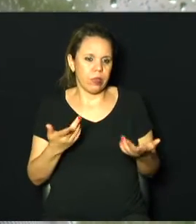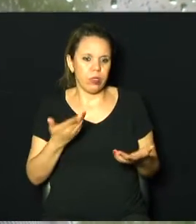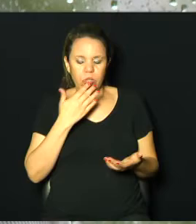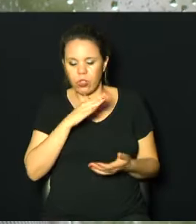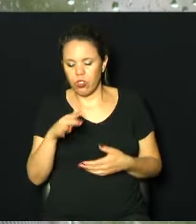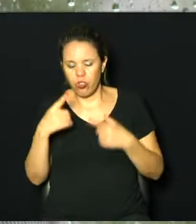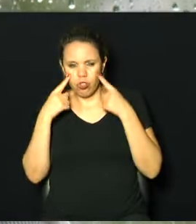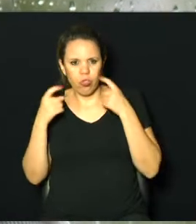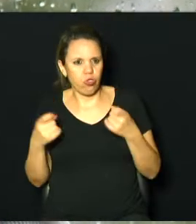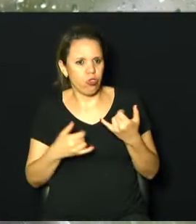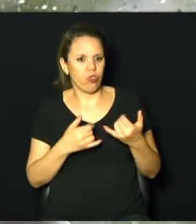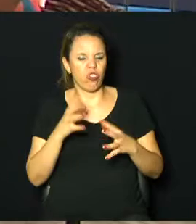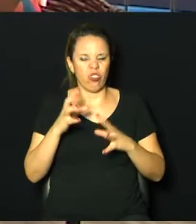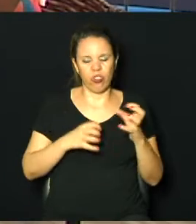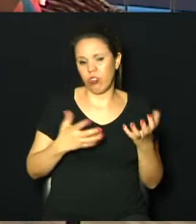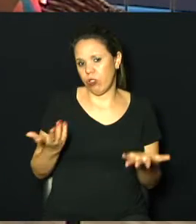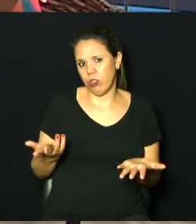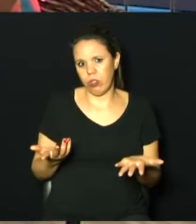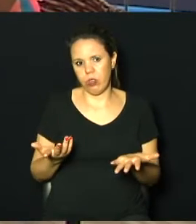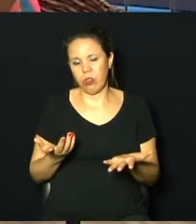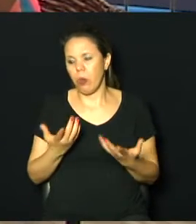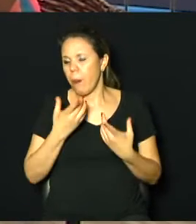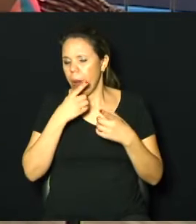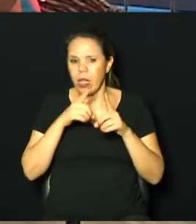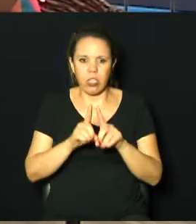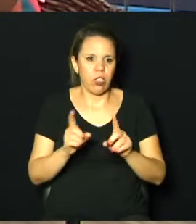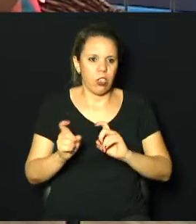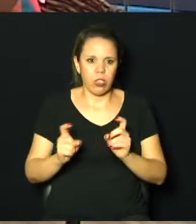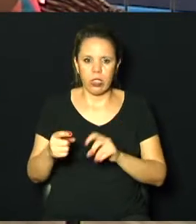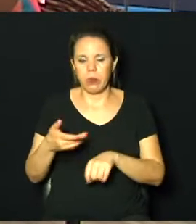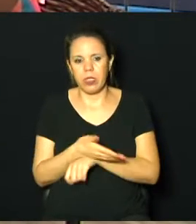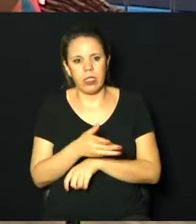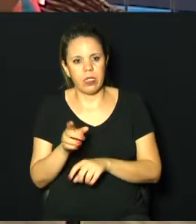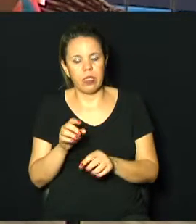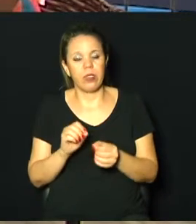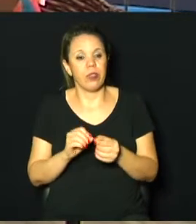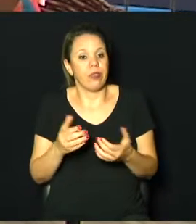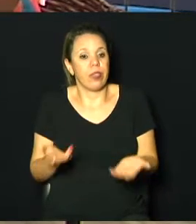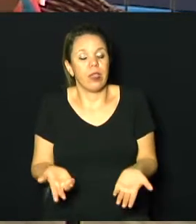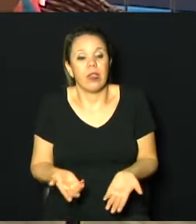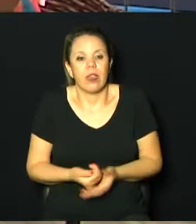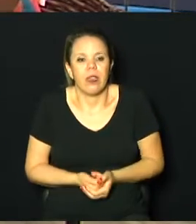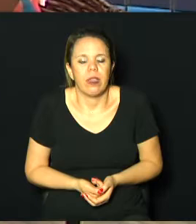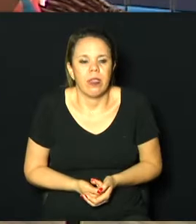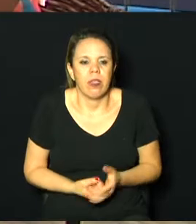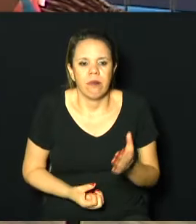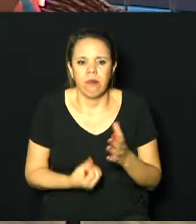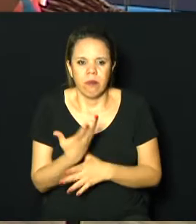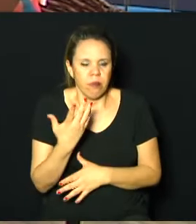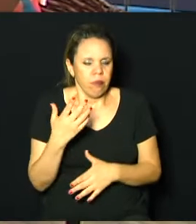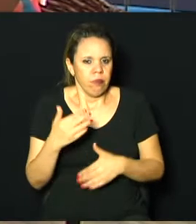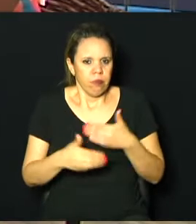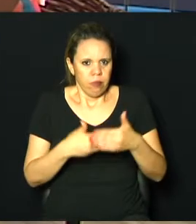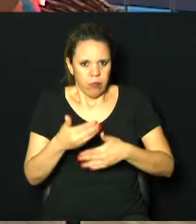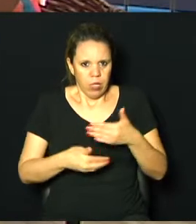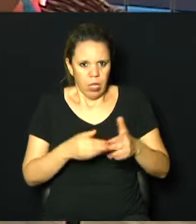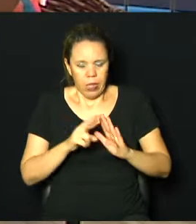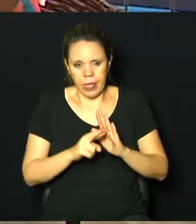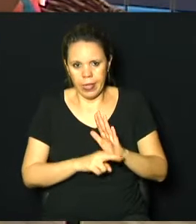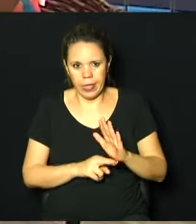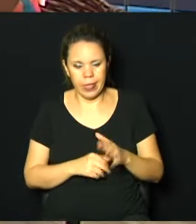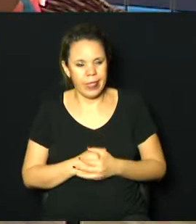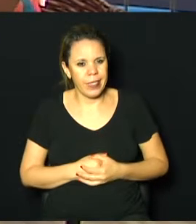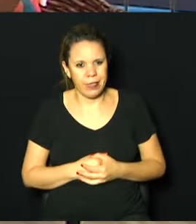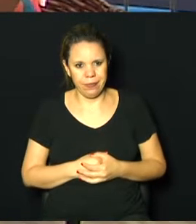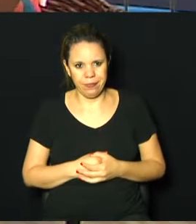crianças choram, as crianças brigam, e o marido está em reunião, eu também tenho que entrar, como eu faço? Então, quando a gente cria essa rotina,